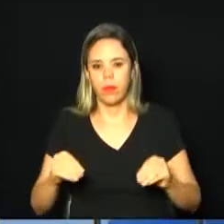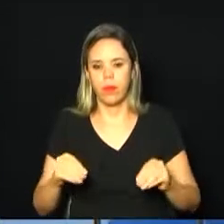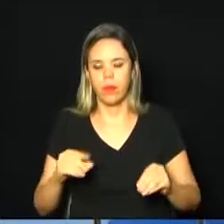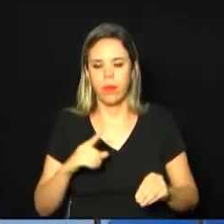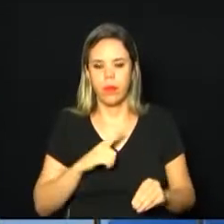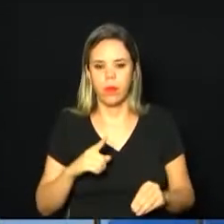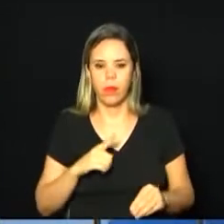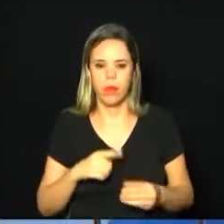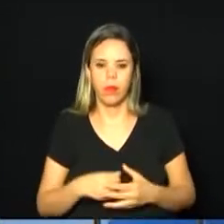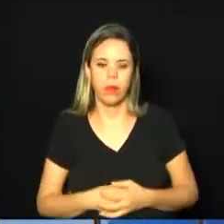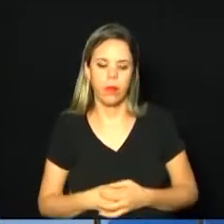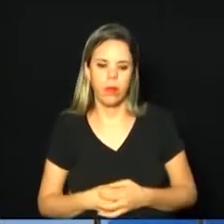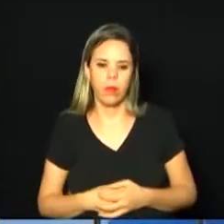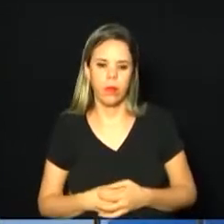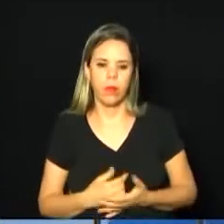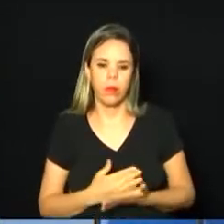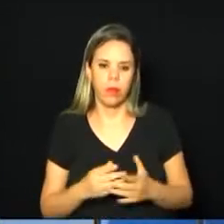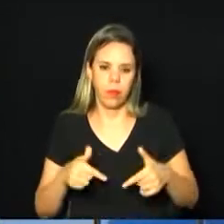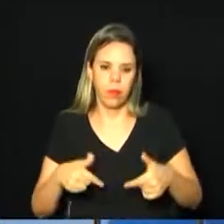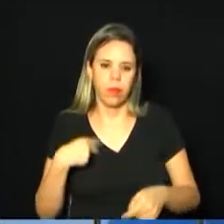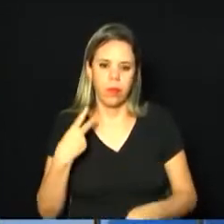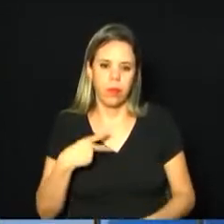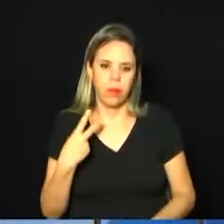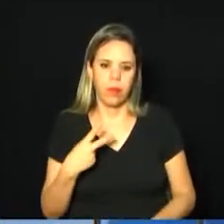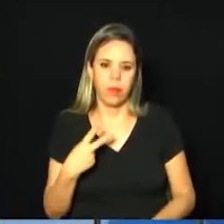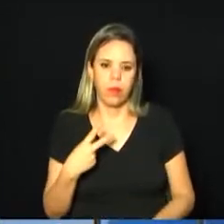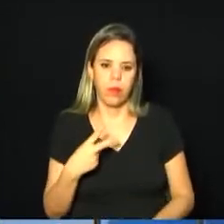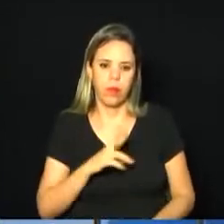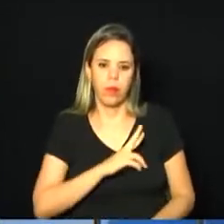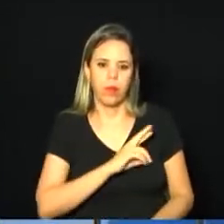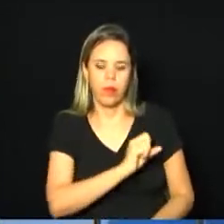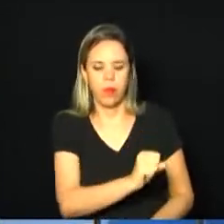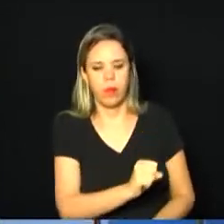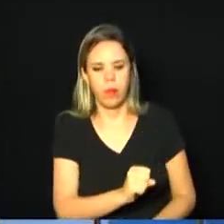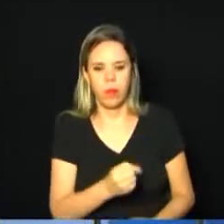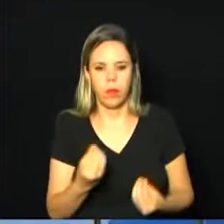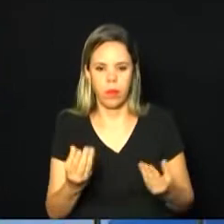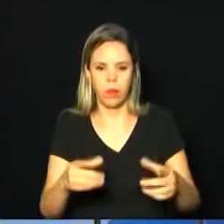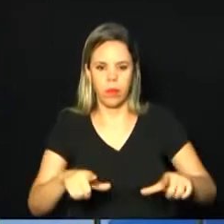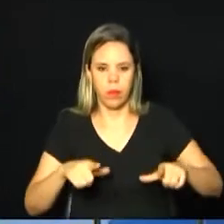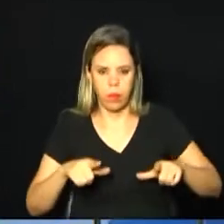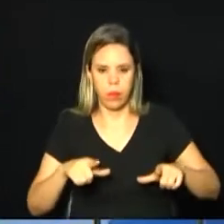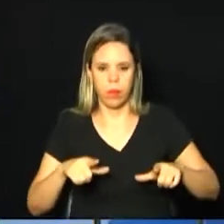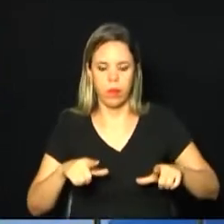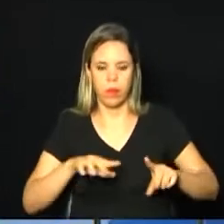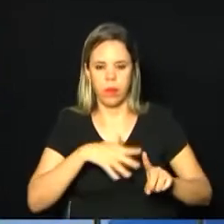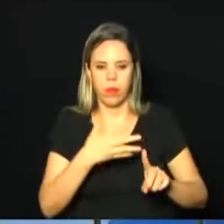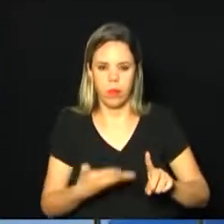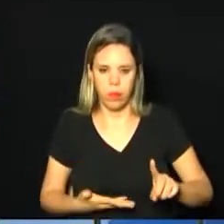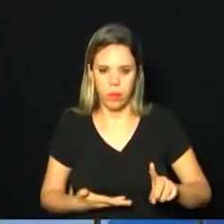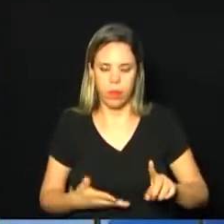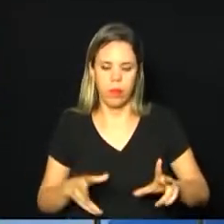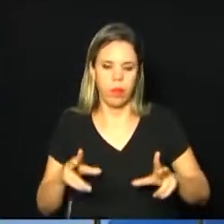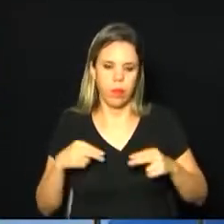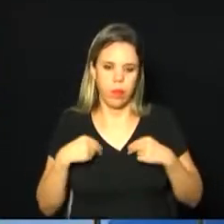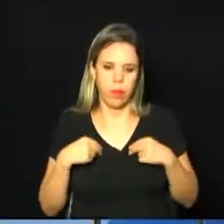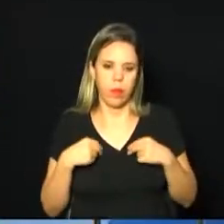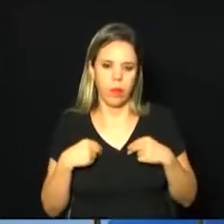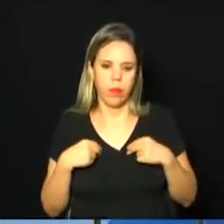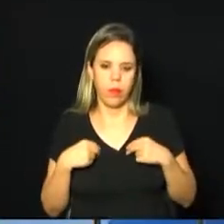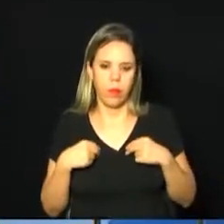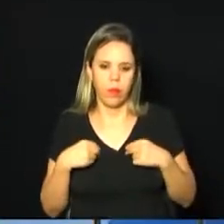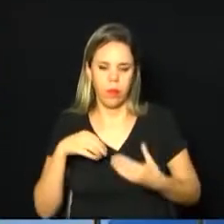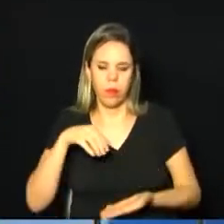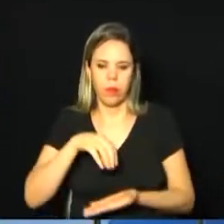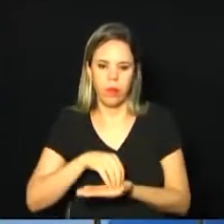noite nós temos aí por iniciativa do Vereador Luiz Rossini a entrega do diploma de honra ao mérito ao